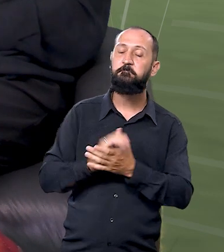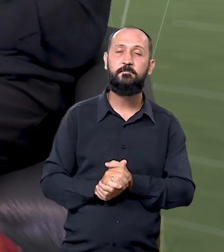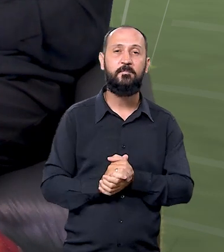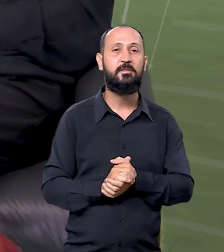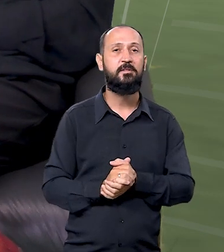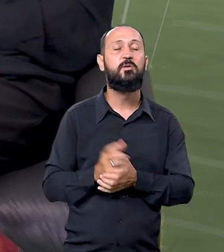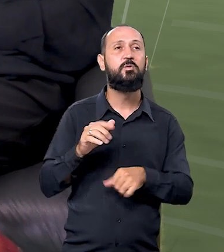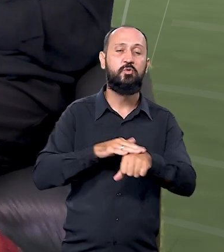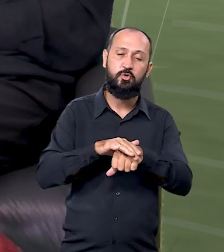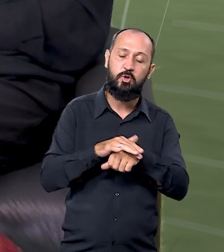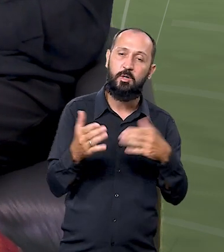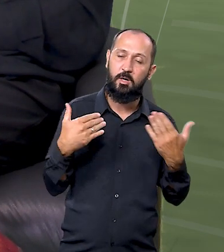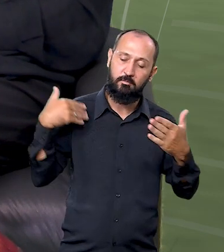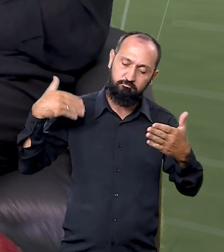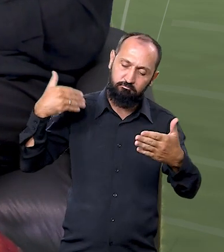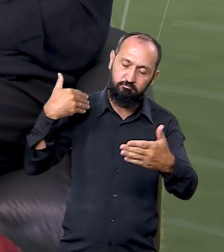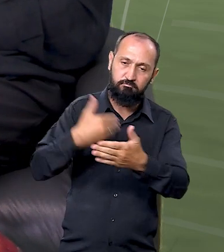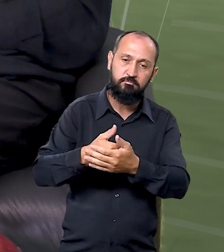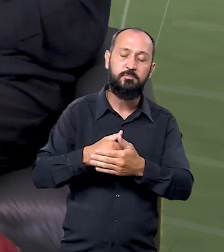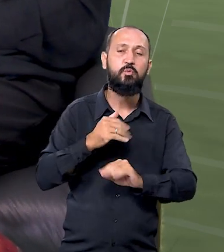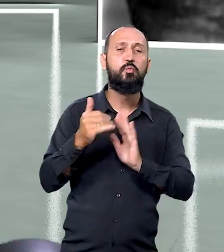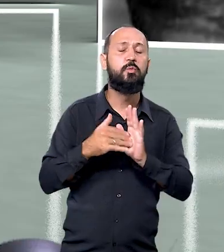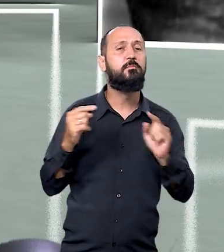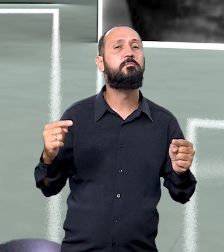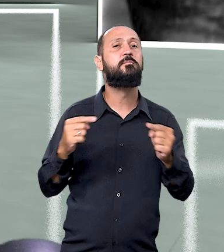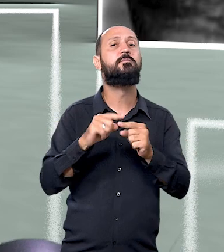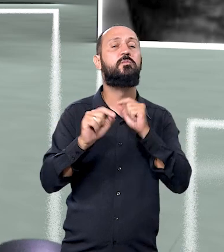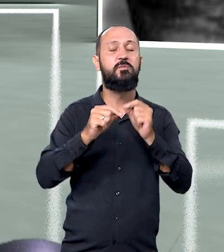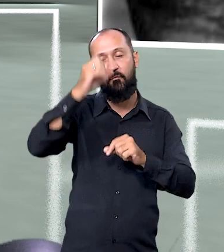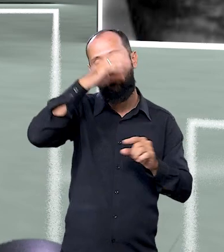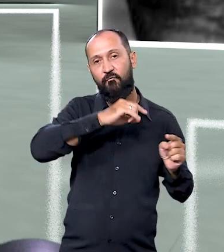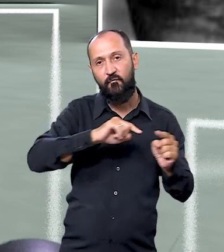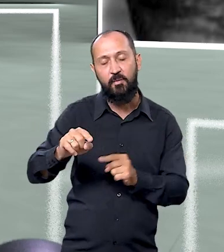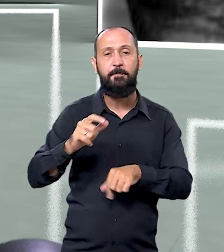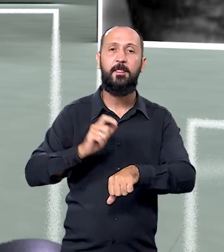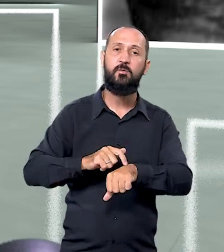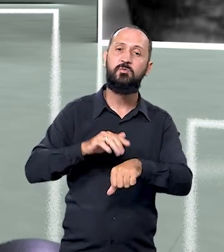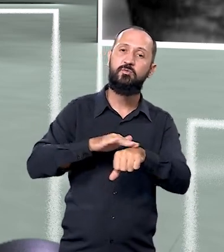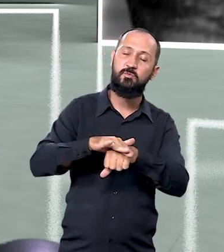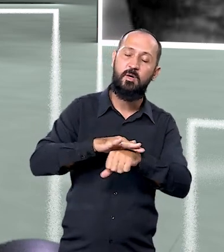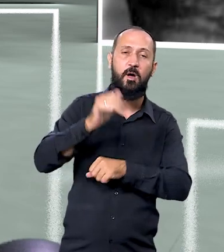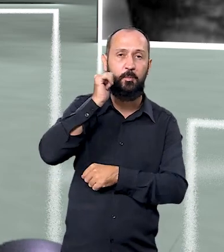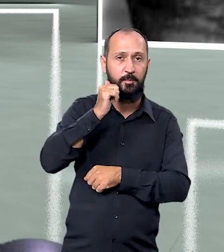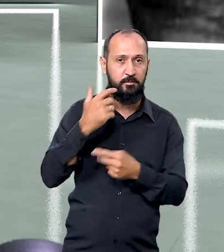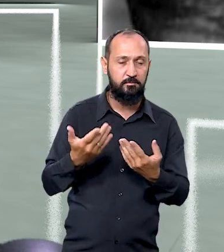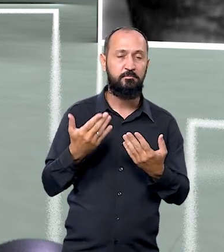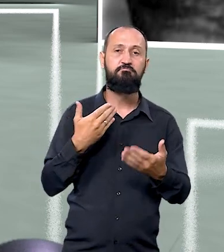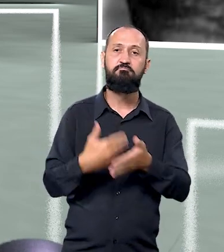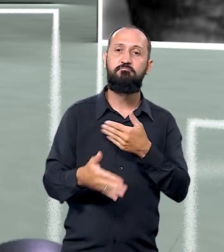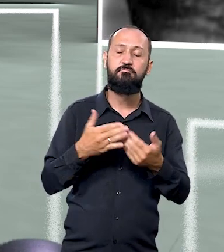Manuela, e assim, de toda essa nossa fala até agora, tudo perpassa pela questão da violência, né? Quando a gente fala de